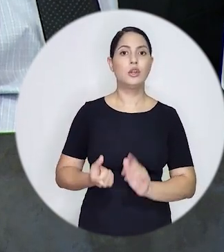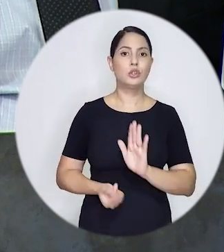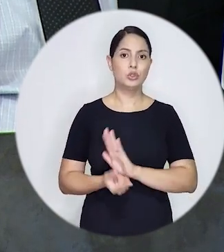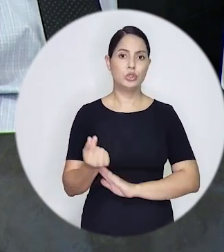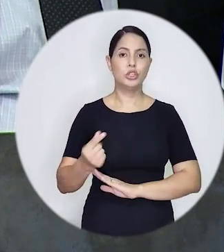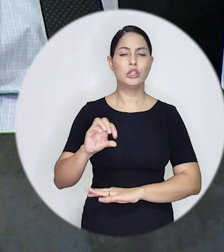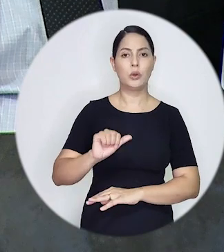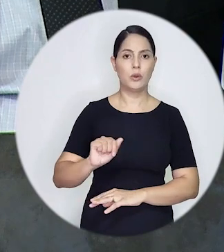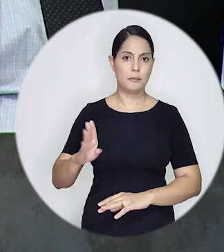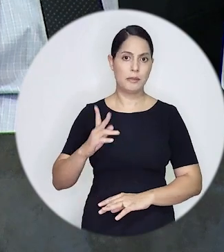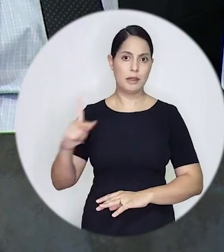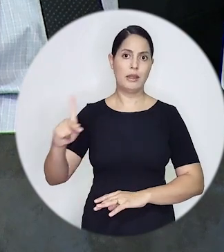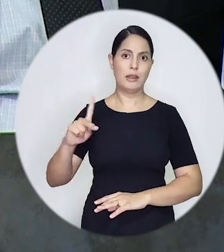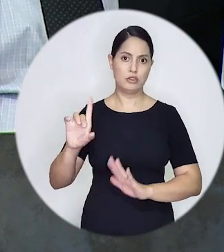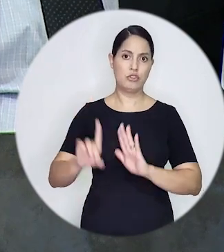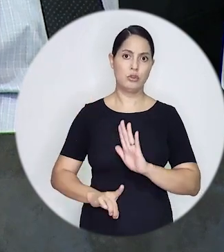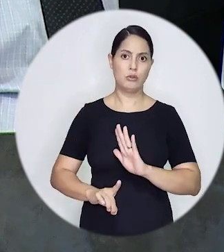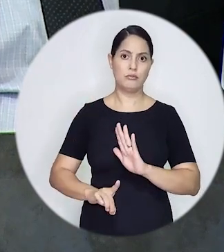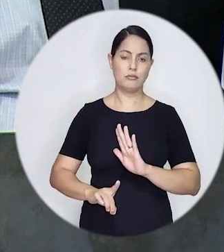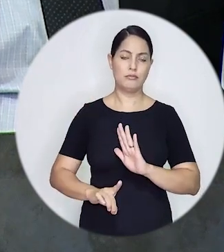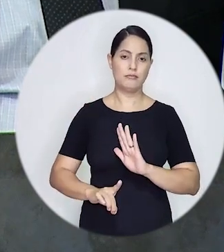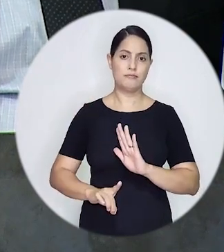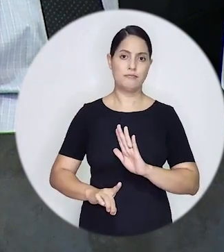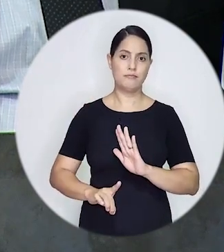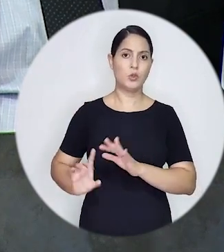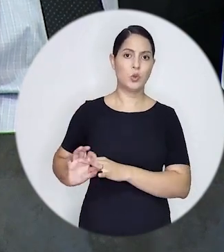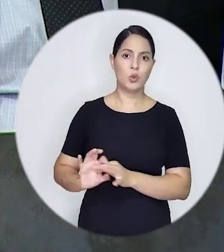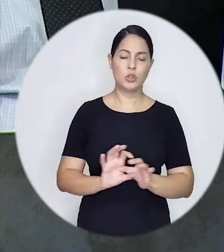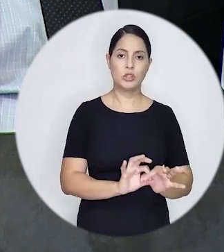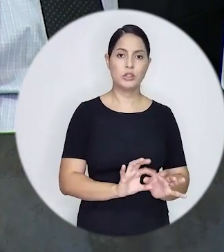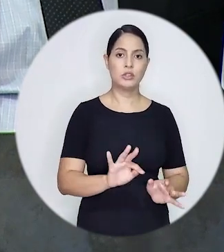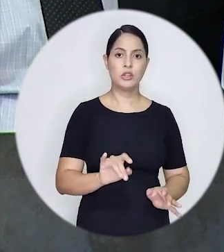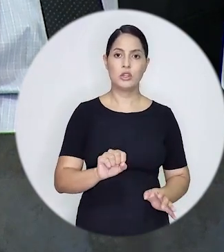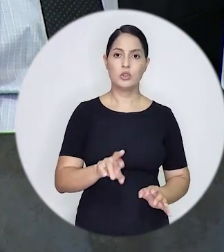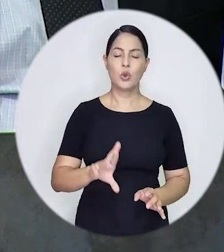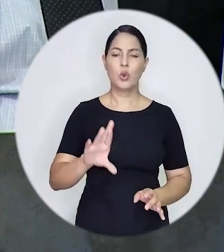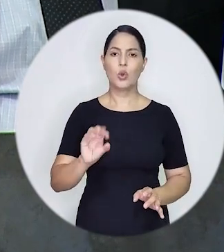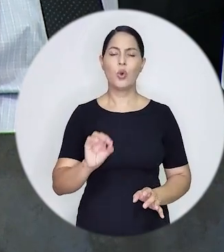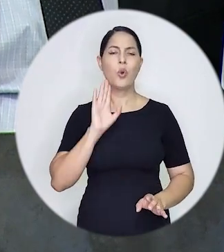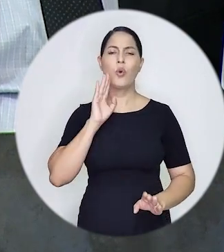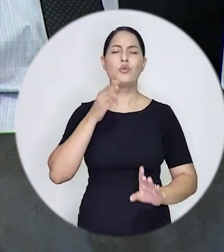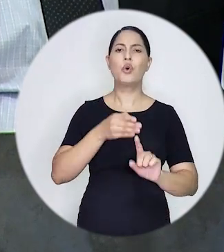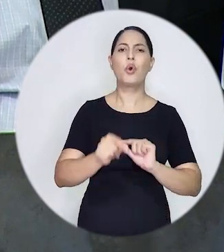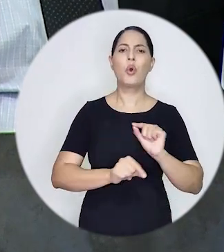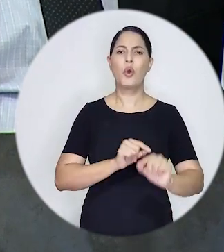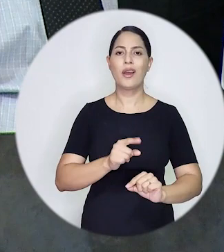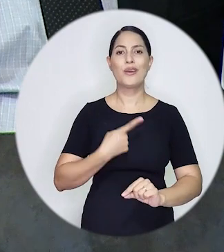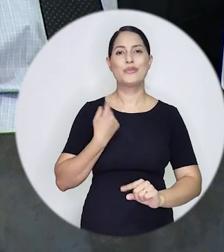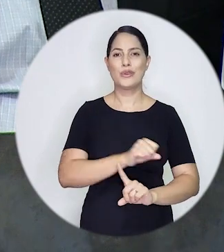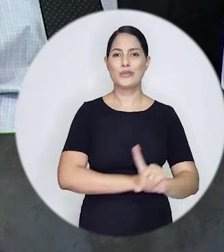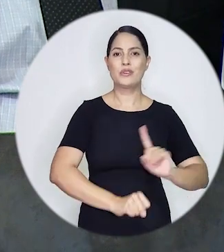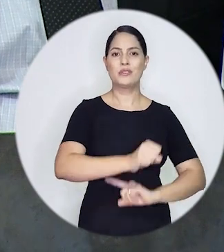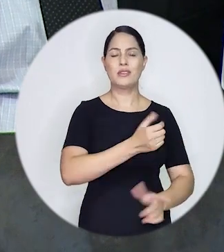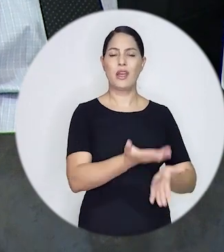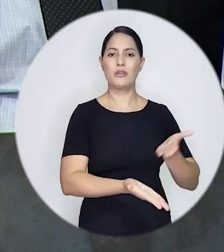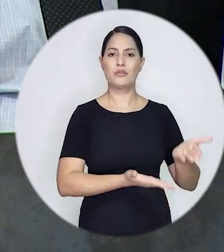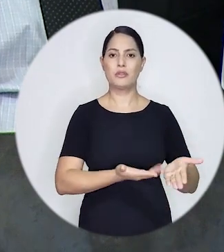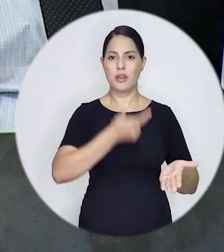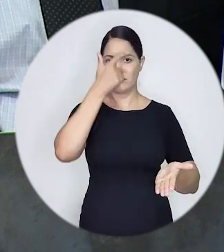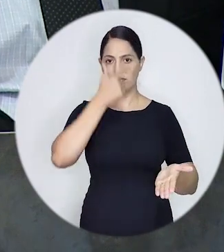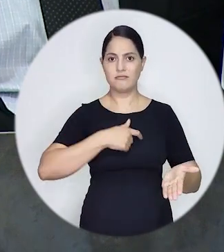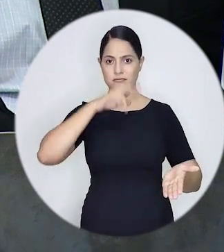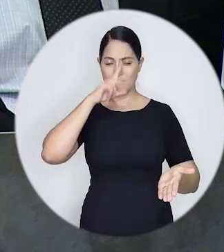Por isso, o orgulho de estar aqui participando deste evento, tocando saberes, aprendendo,